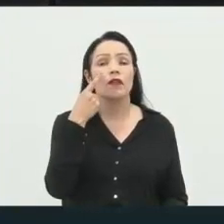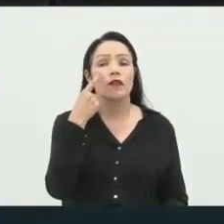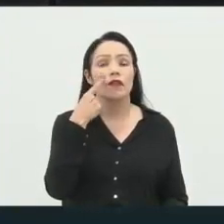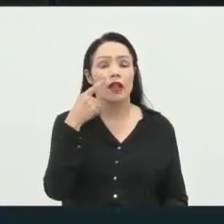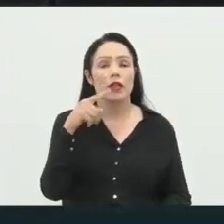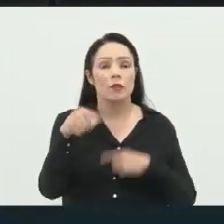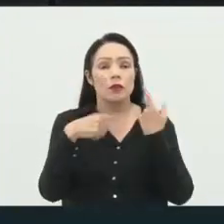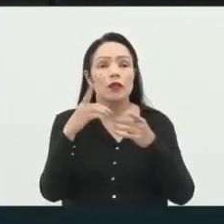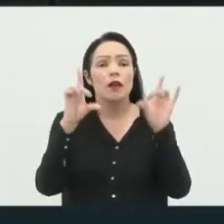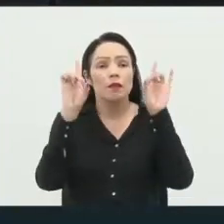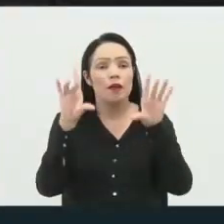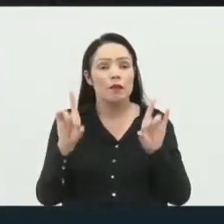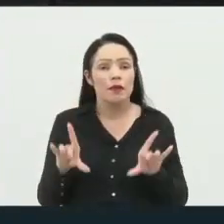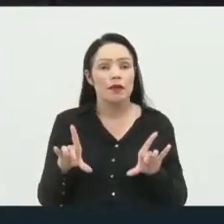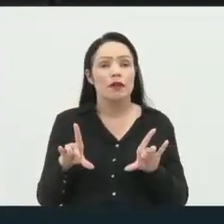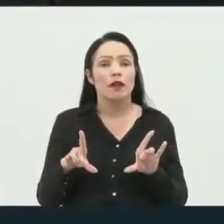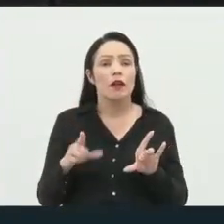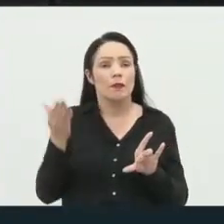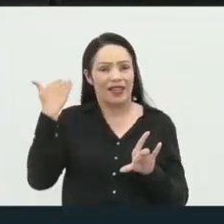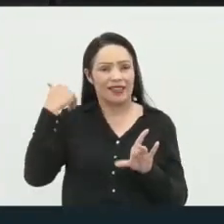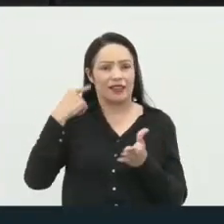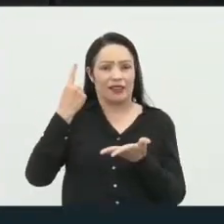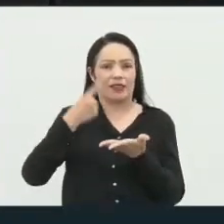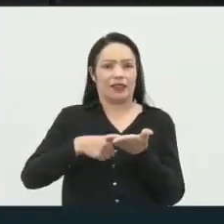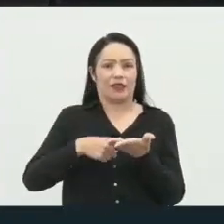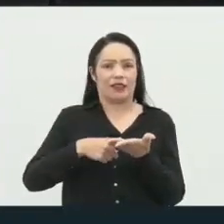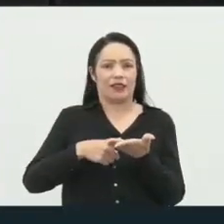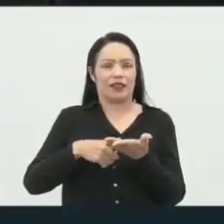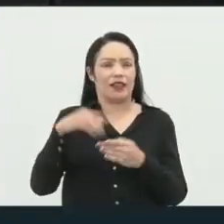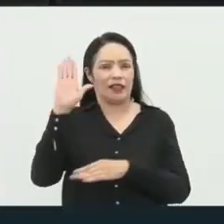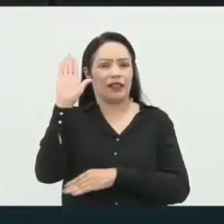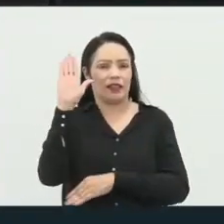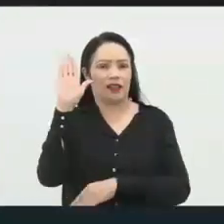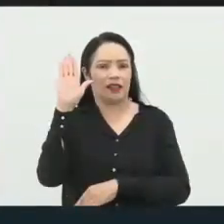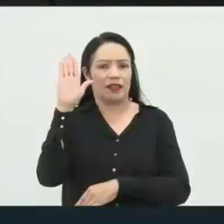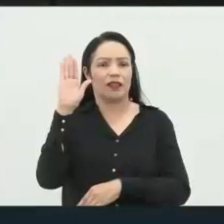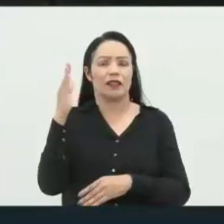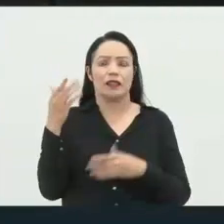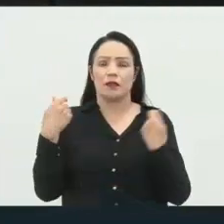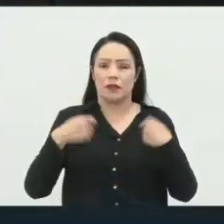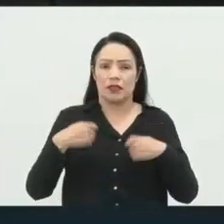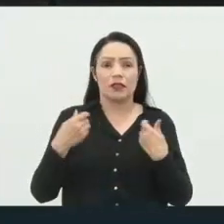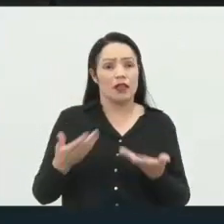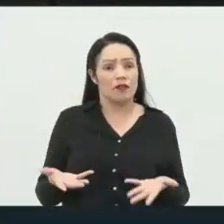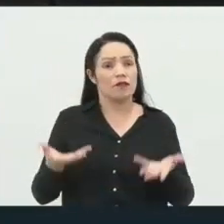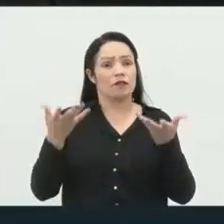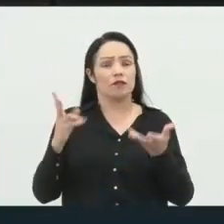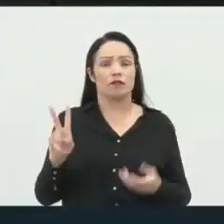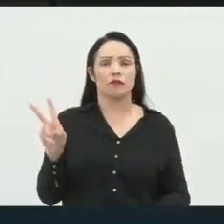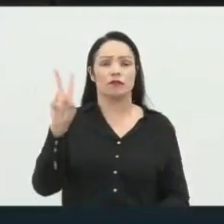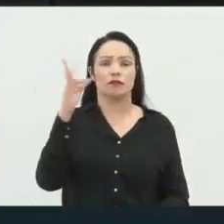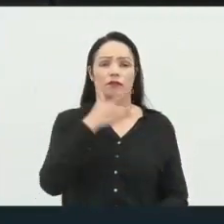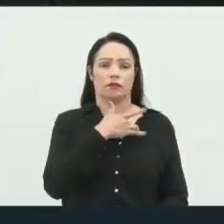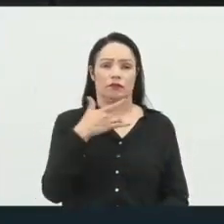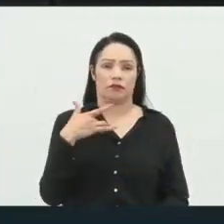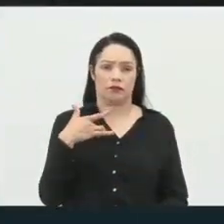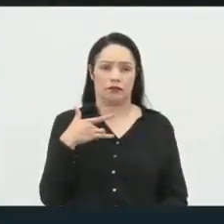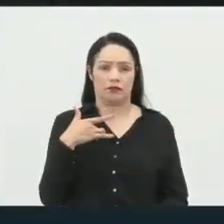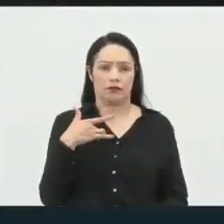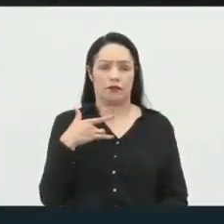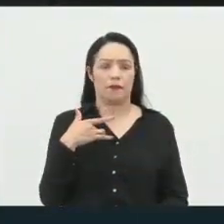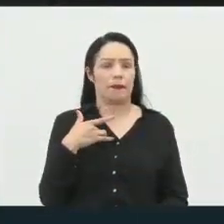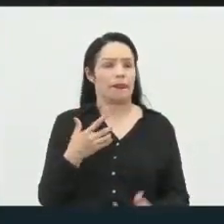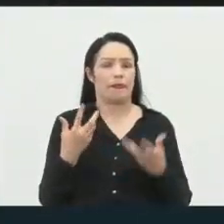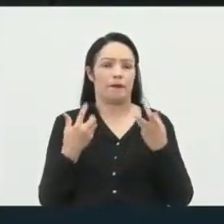o servidor público de valorizar o profissional da Saúde de valorizar a saúde de Guarulhos é inadmissível